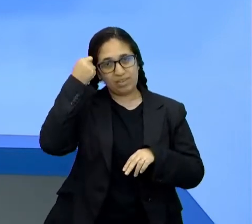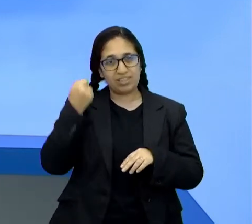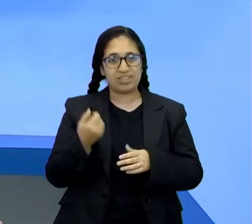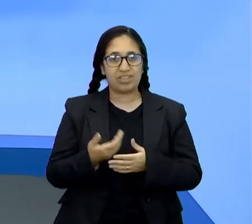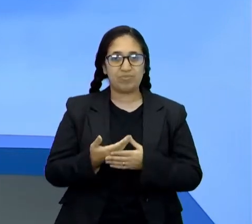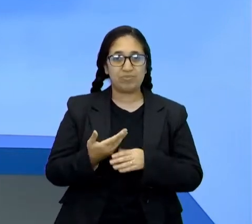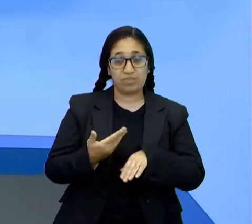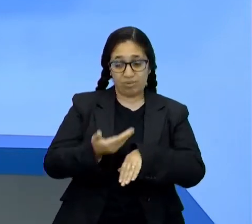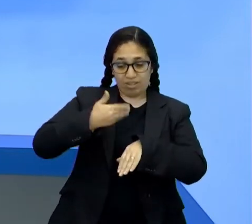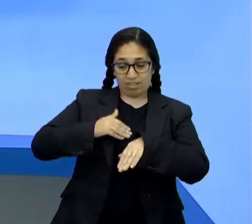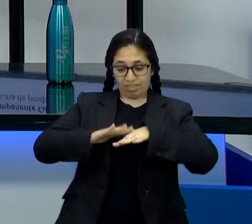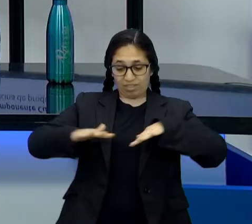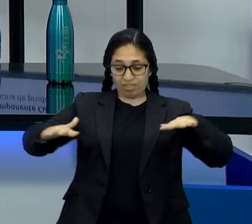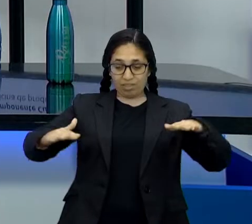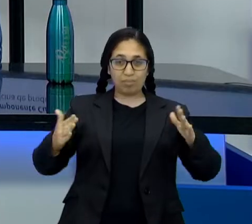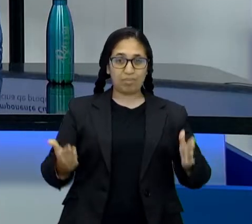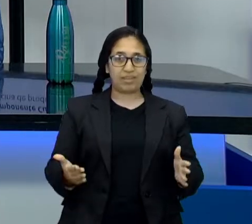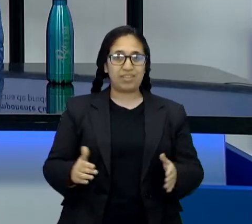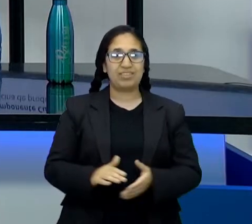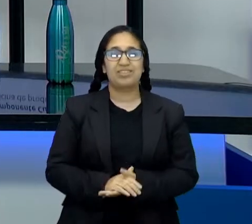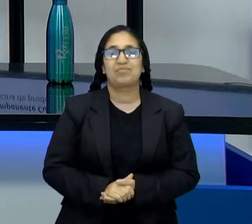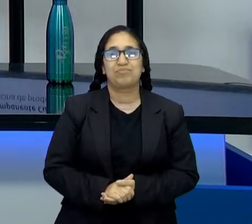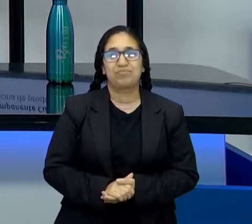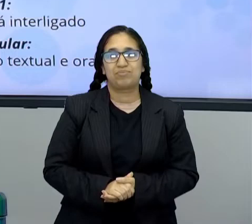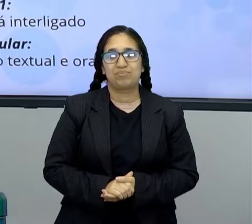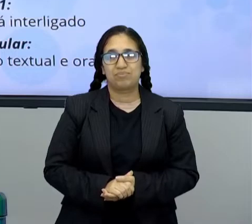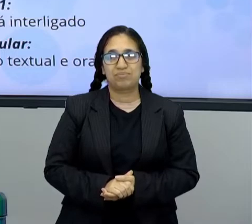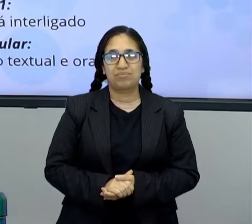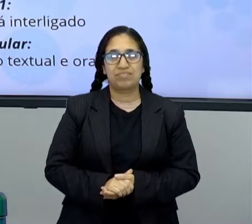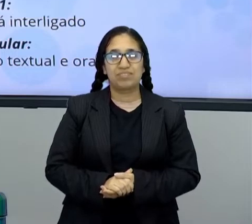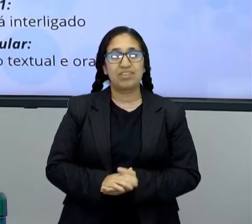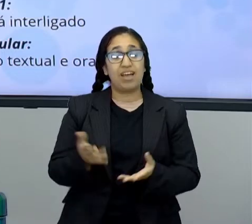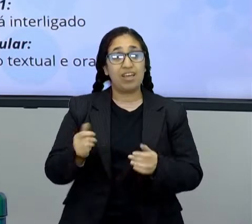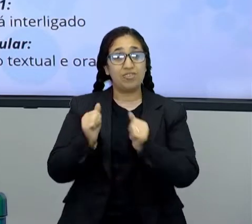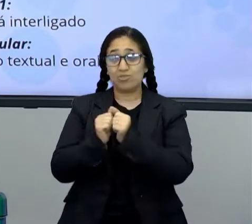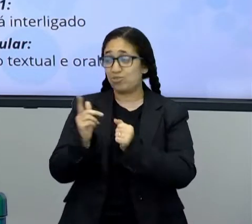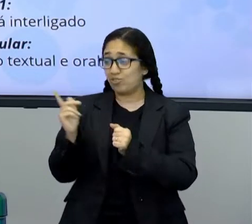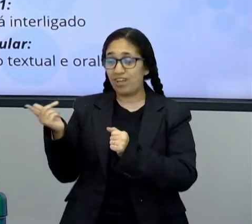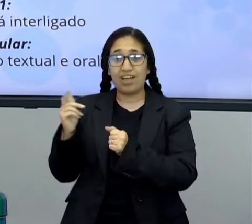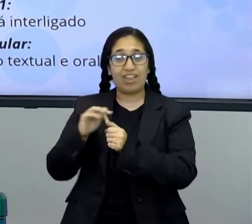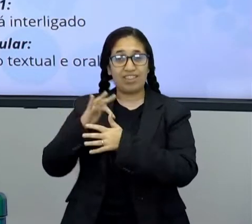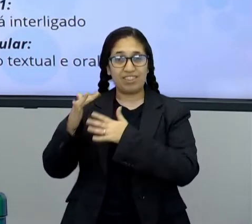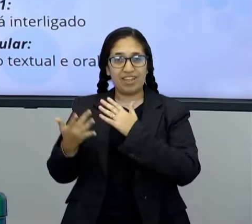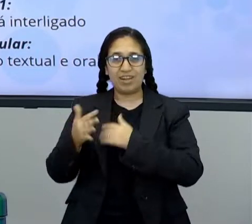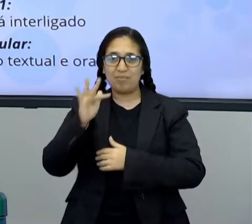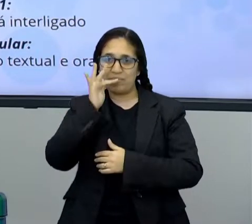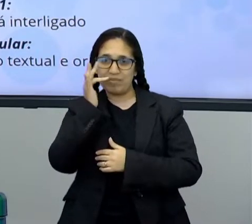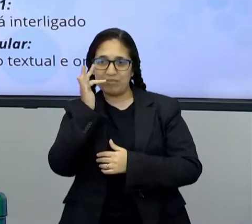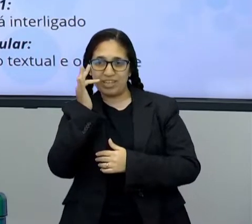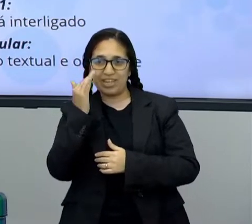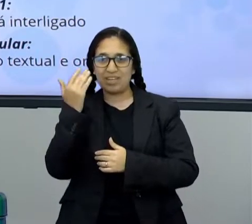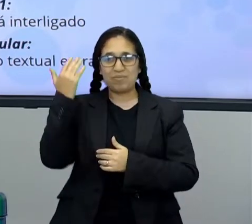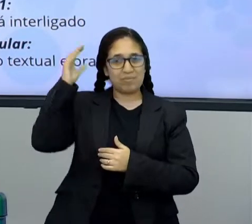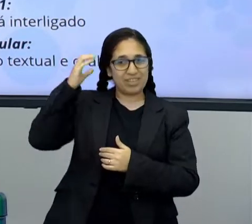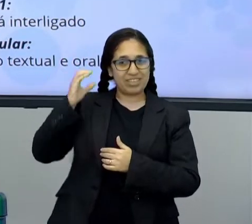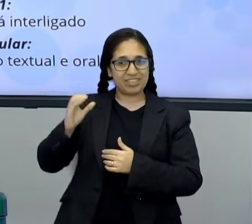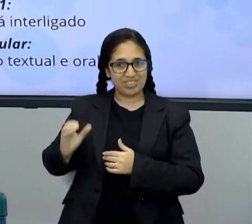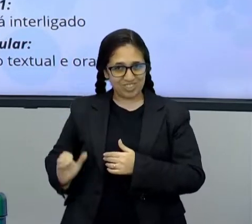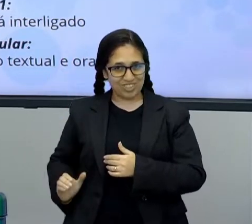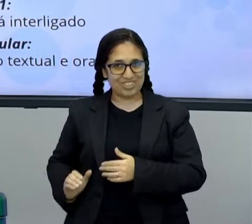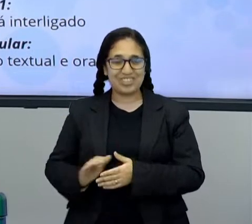atrás dessa bancada. Isso mesmo. E com a gente aí na Libras, Felipe e Cristiane.